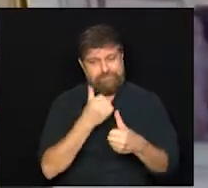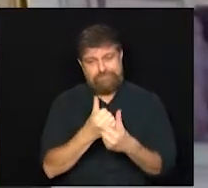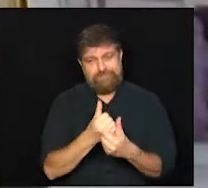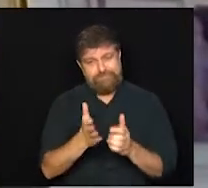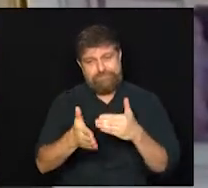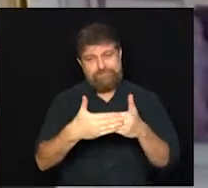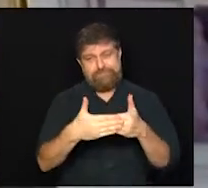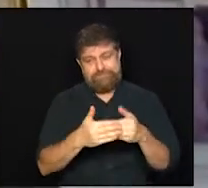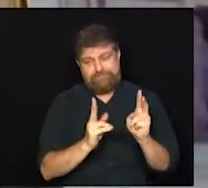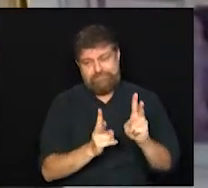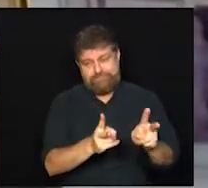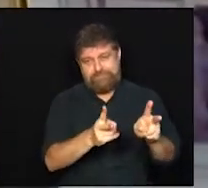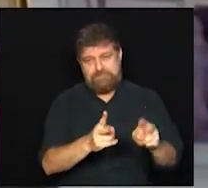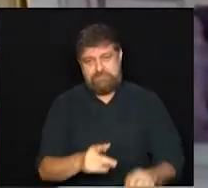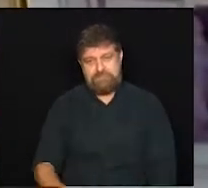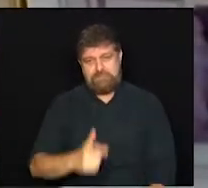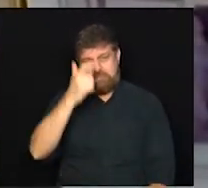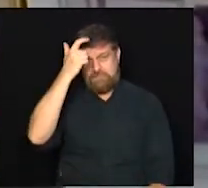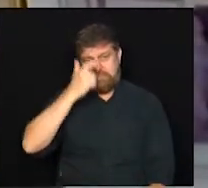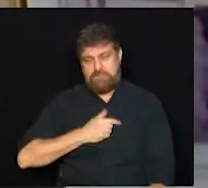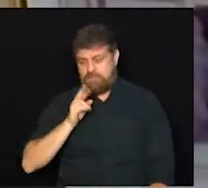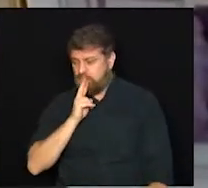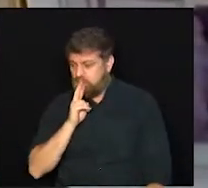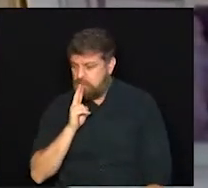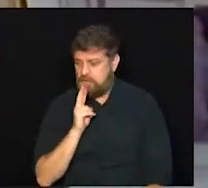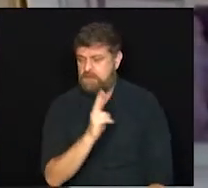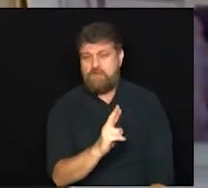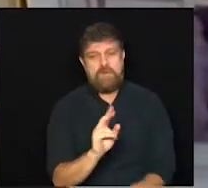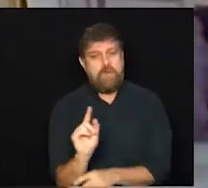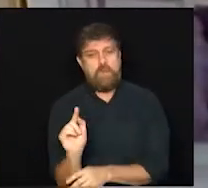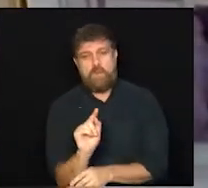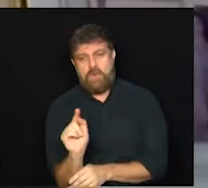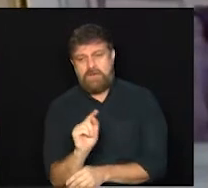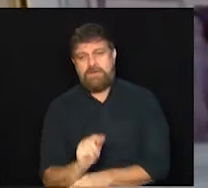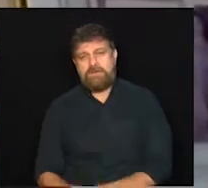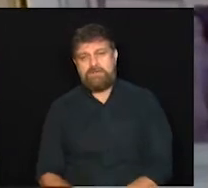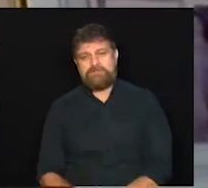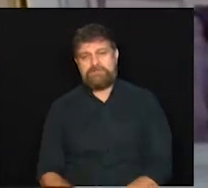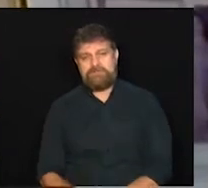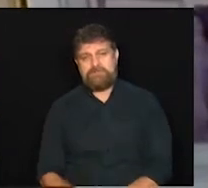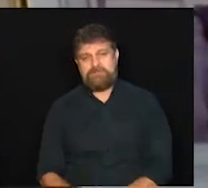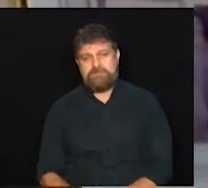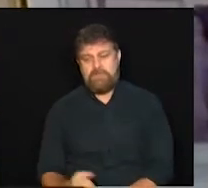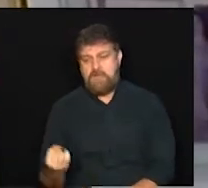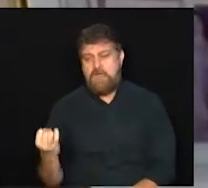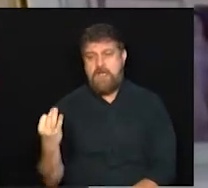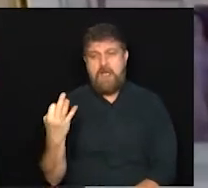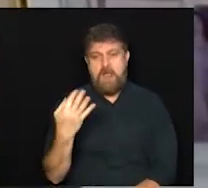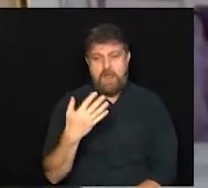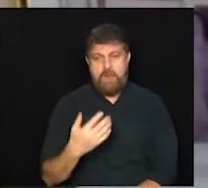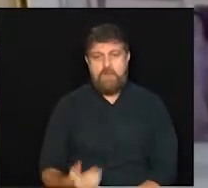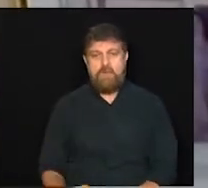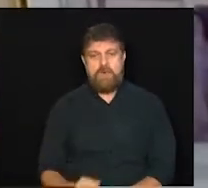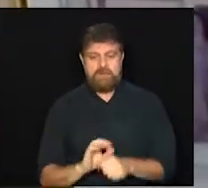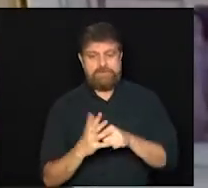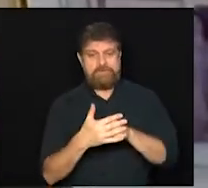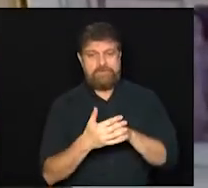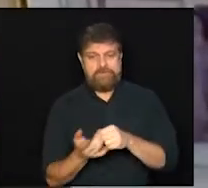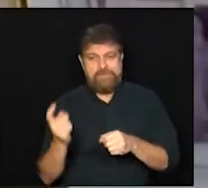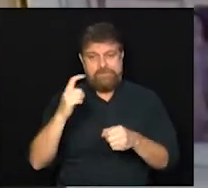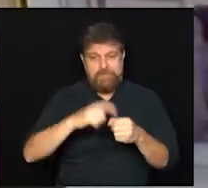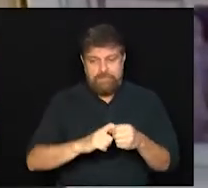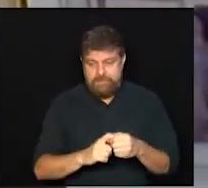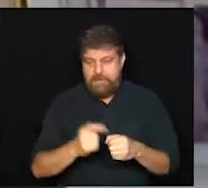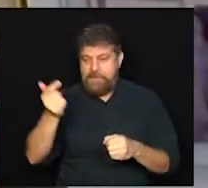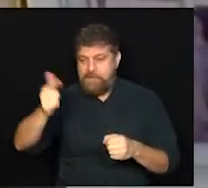E eu emendo isso na resposta, que é a questão de quantas ondas nós vamos ter. Isso é impossível de ser